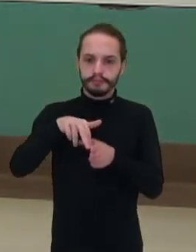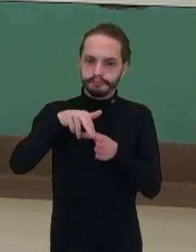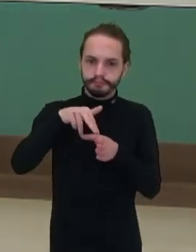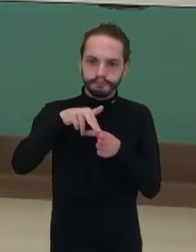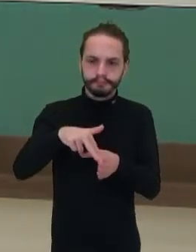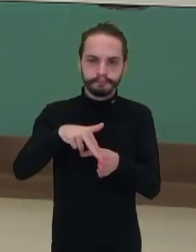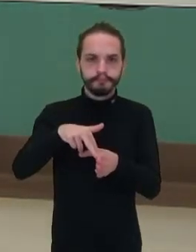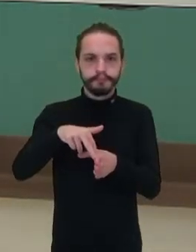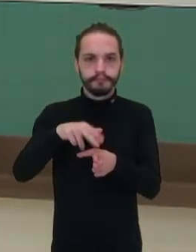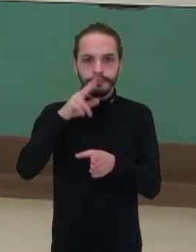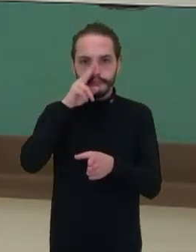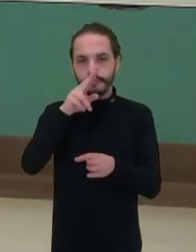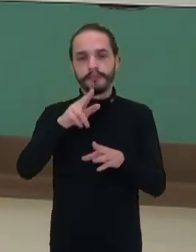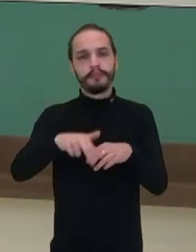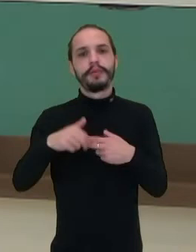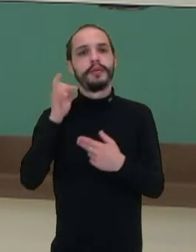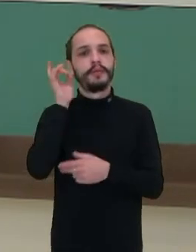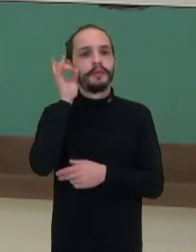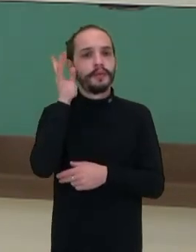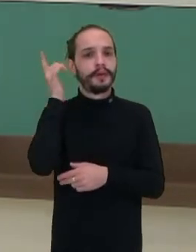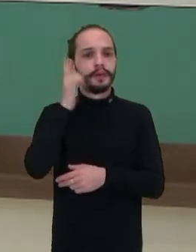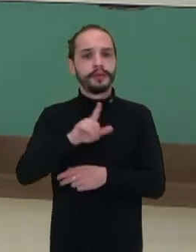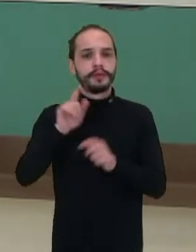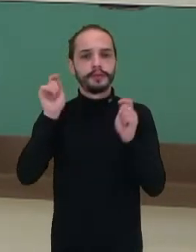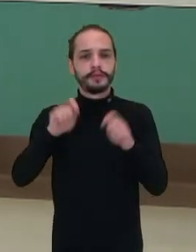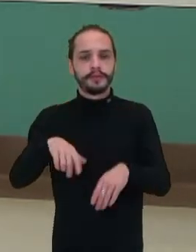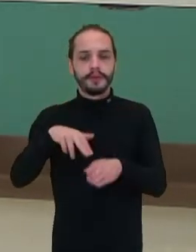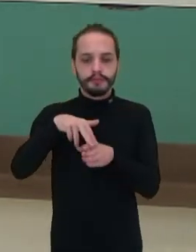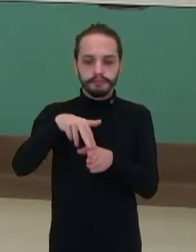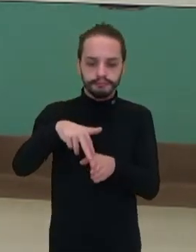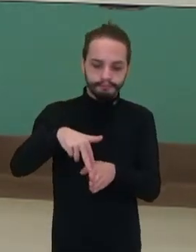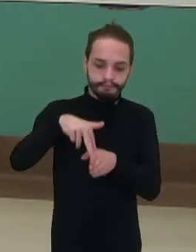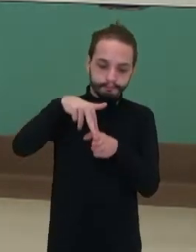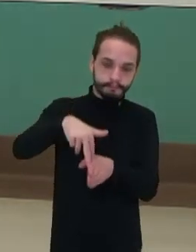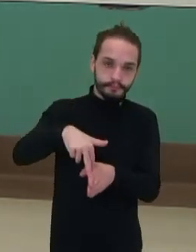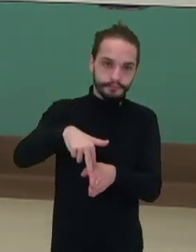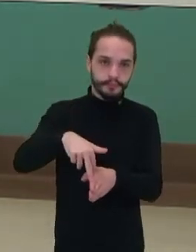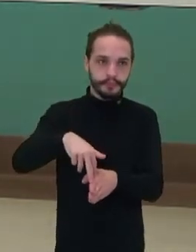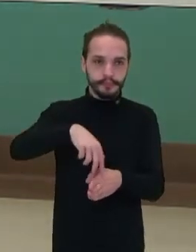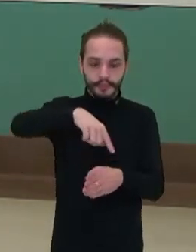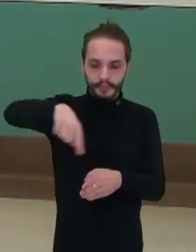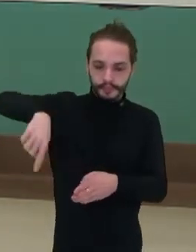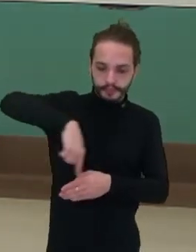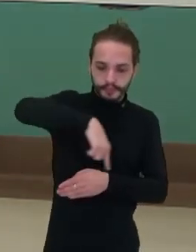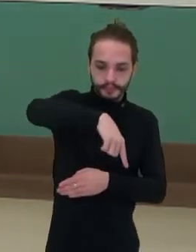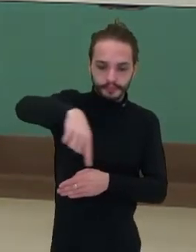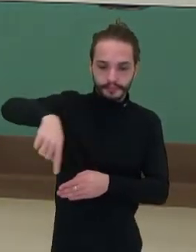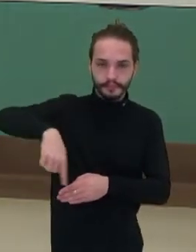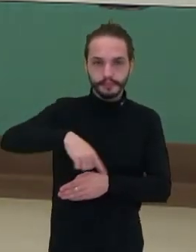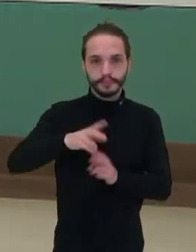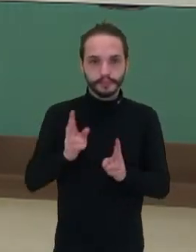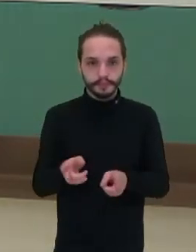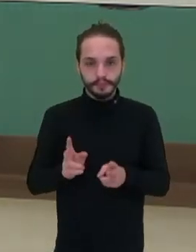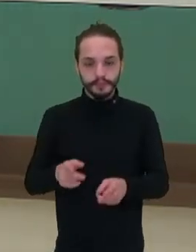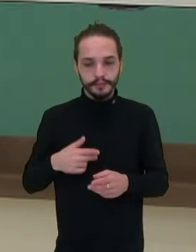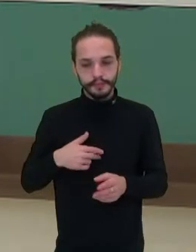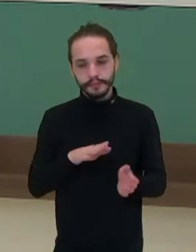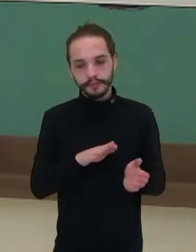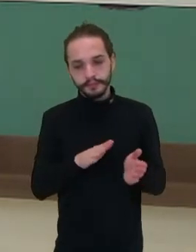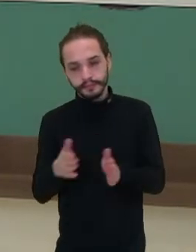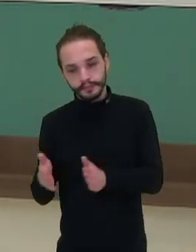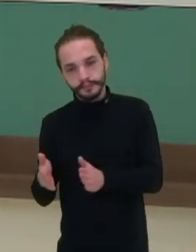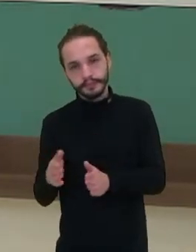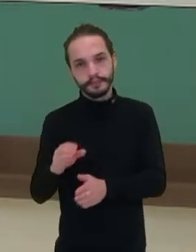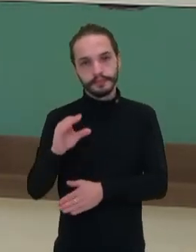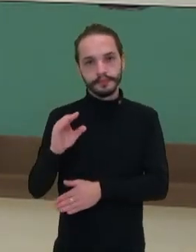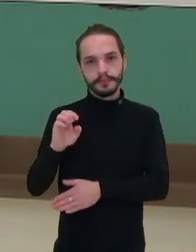Por isso que existia a facilidade de fazer acrobacia nesse formato. Com o círculo, você tinha seu peso jogado para o centro do picadeiro, o público